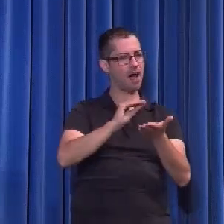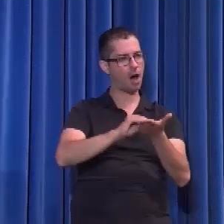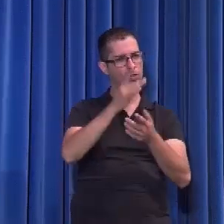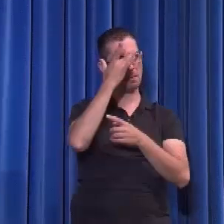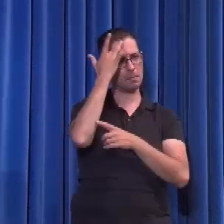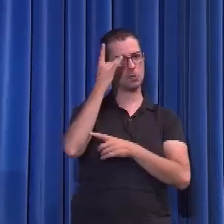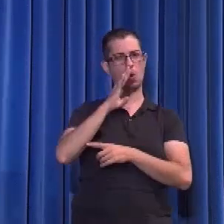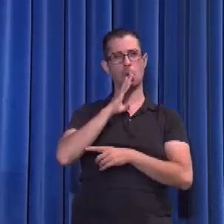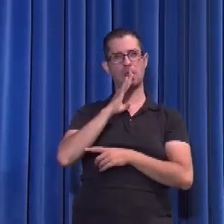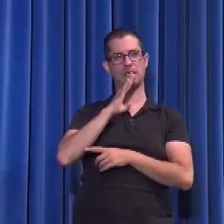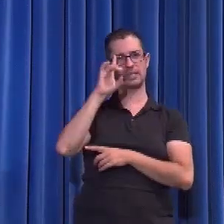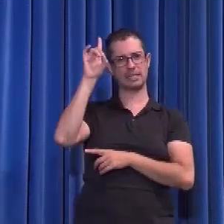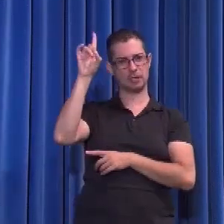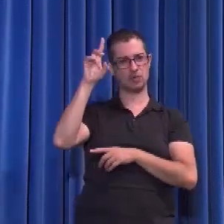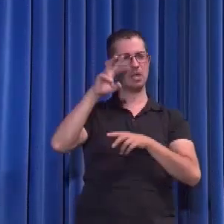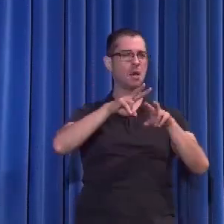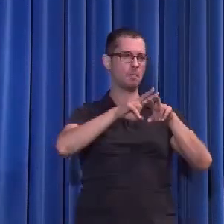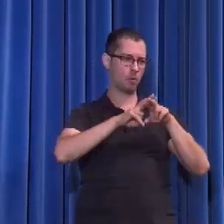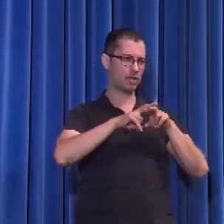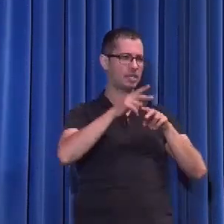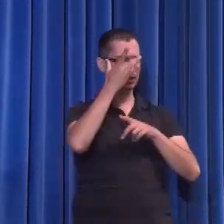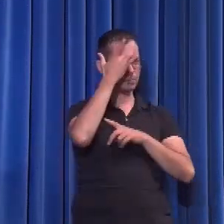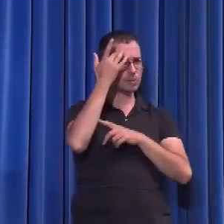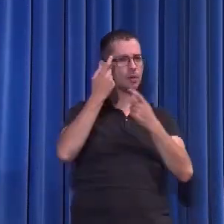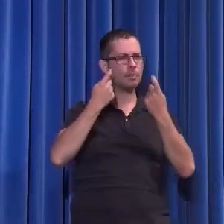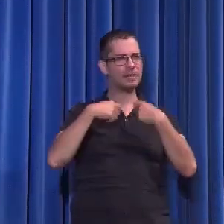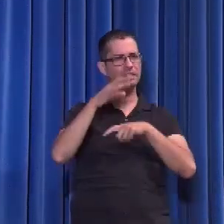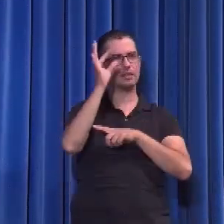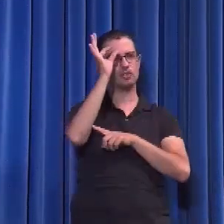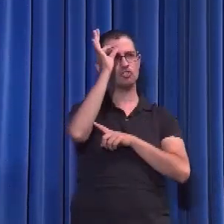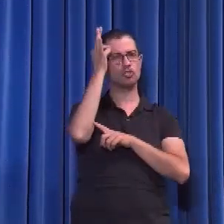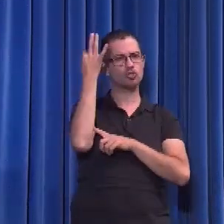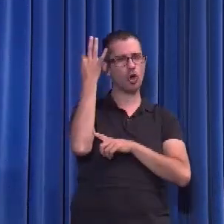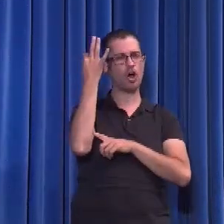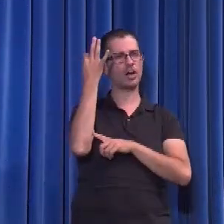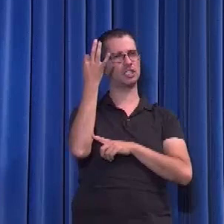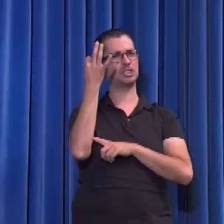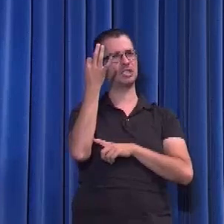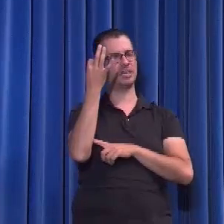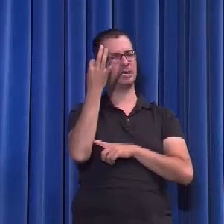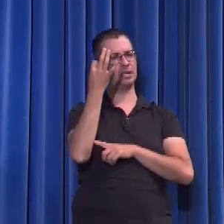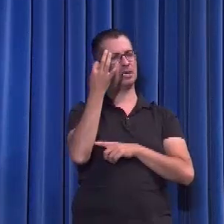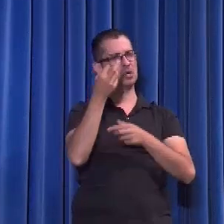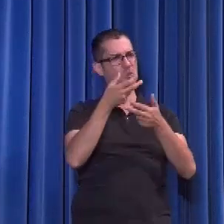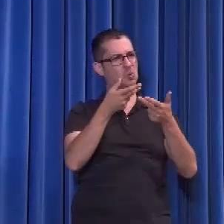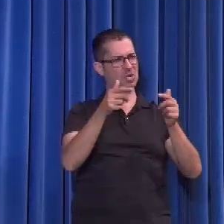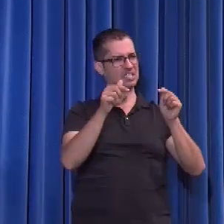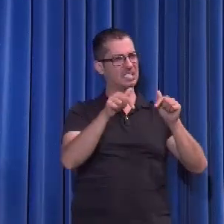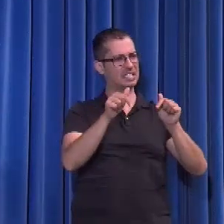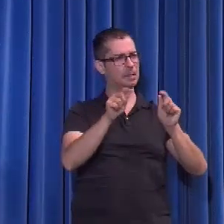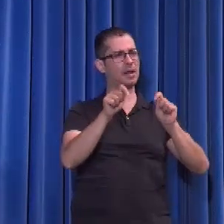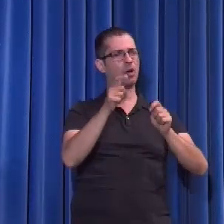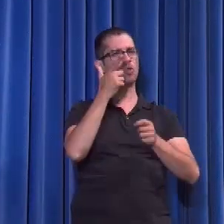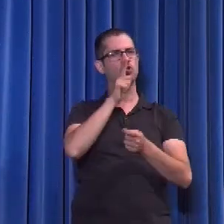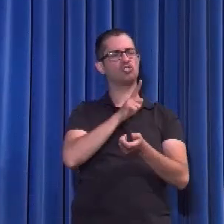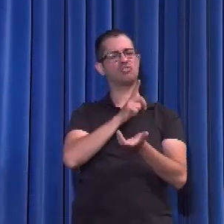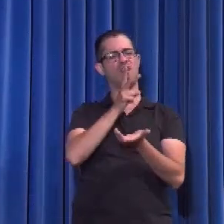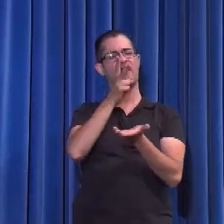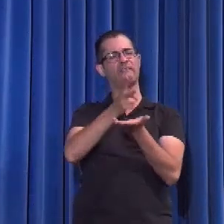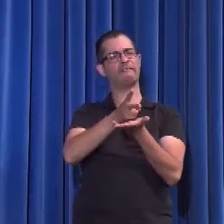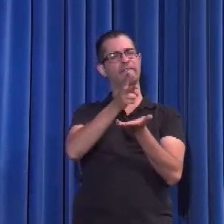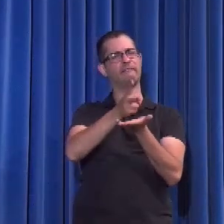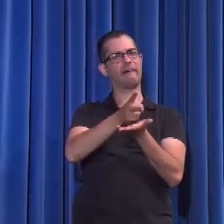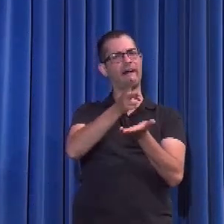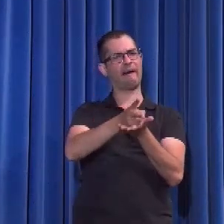elas precisam de toda sorte de pequenos dispositivos triviais da carne para mantê-los andando como ovelhas